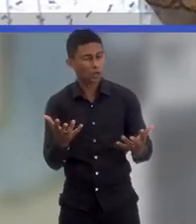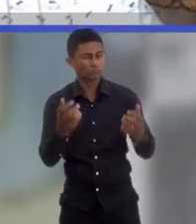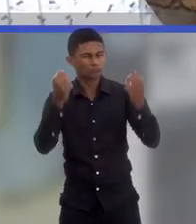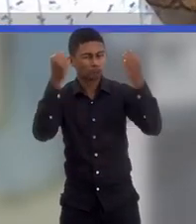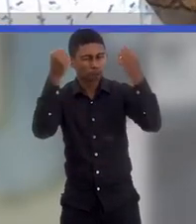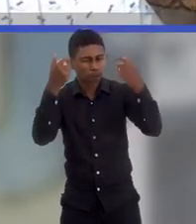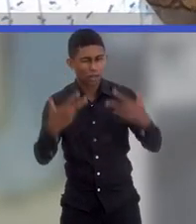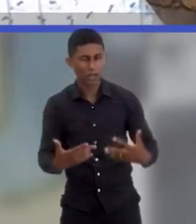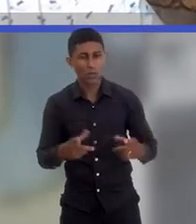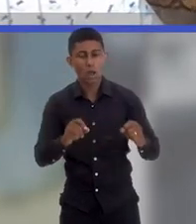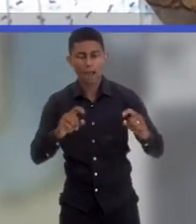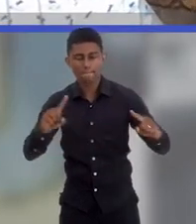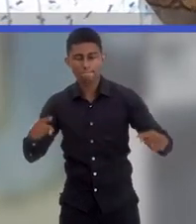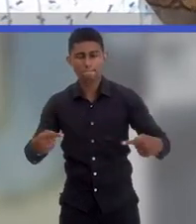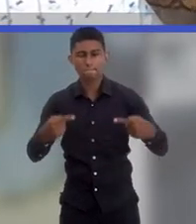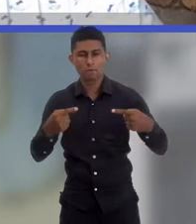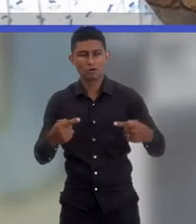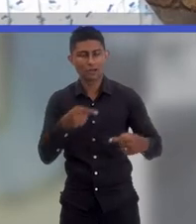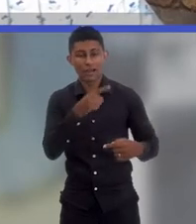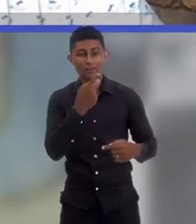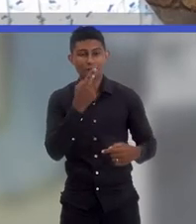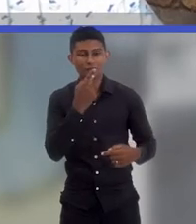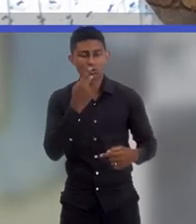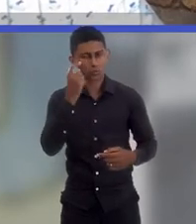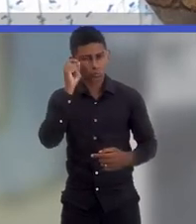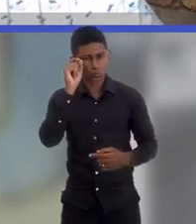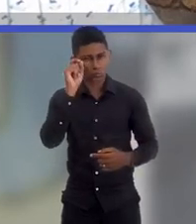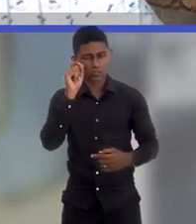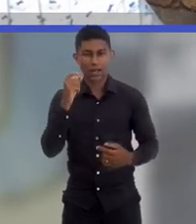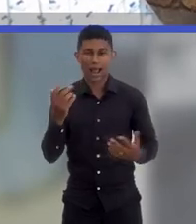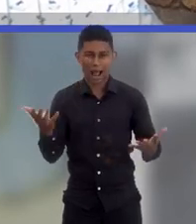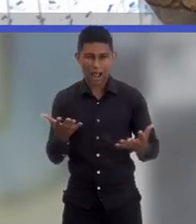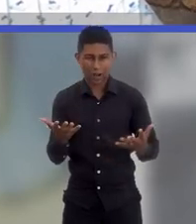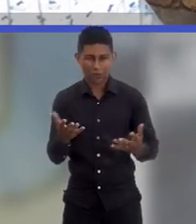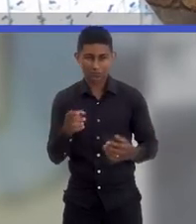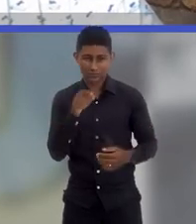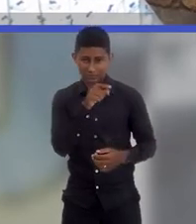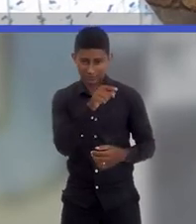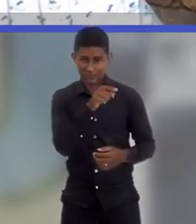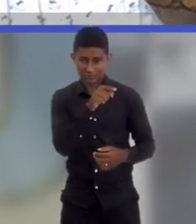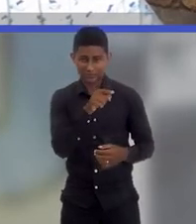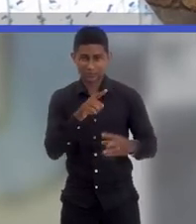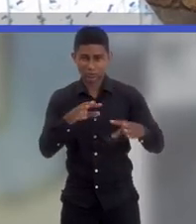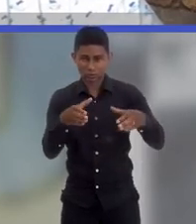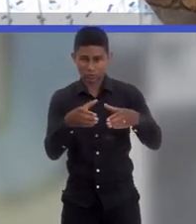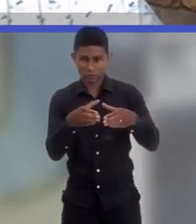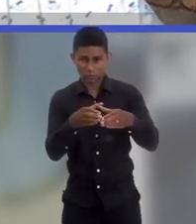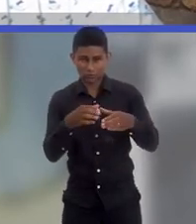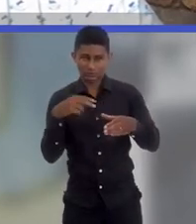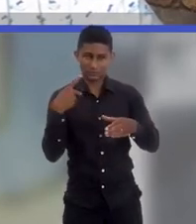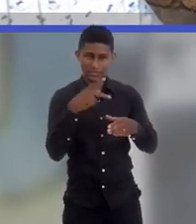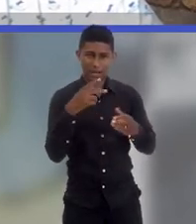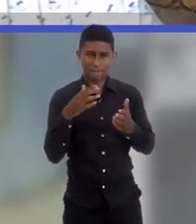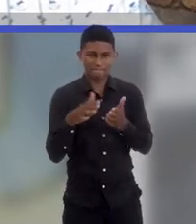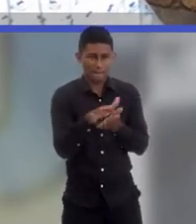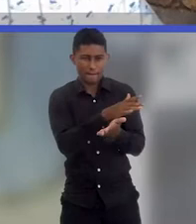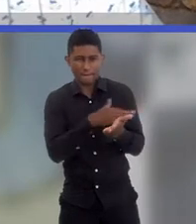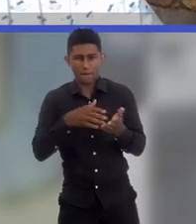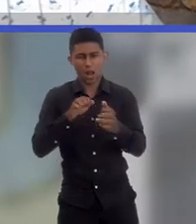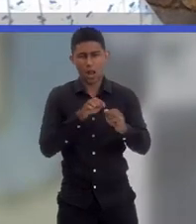você. Essa ideia a que ele se referiu, que eles vão agora, na Intendente